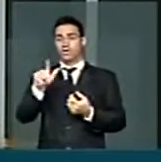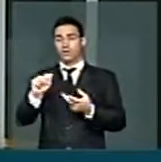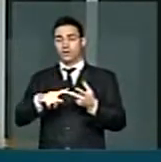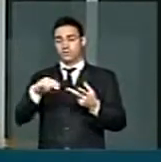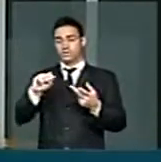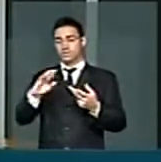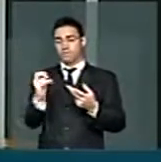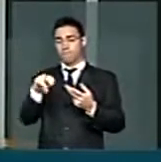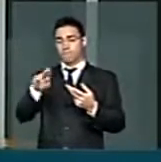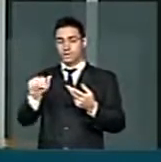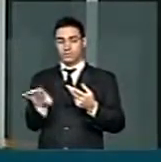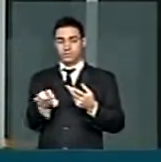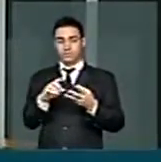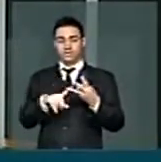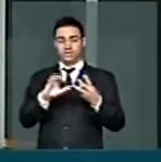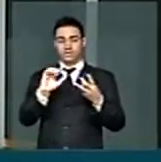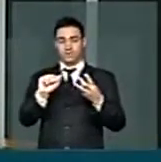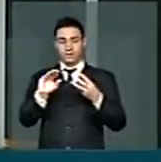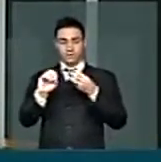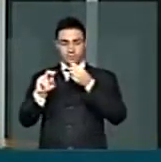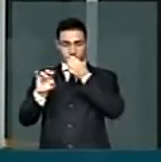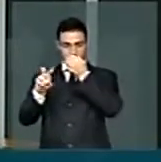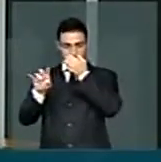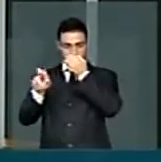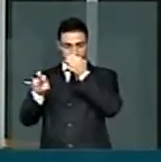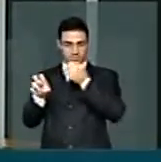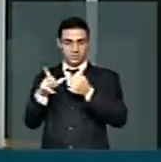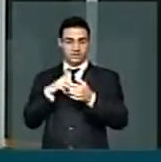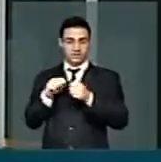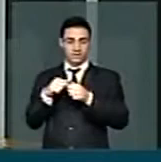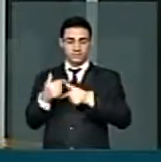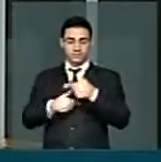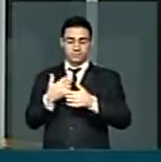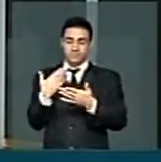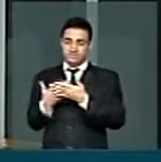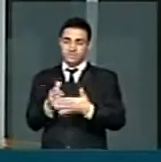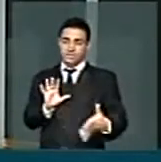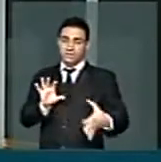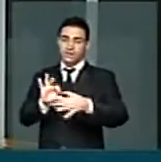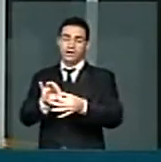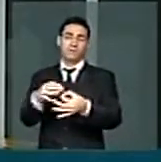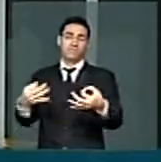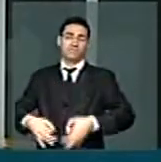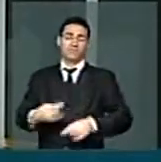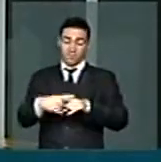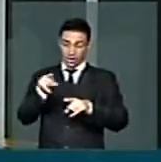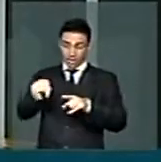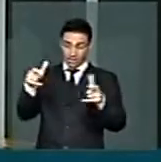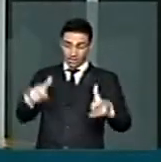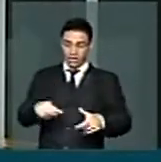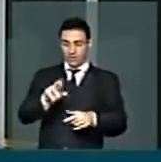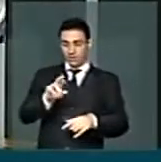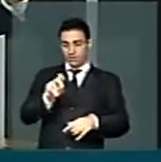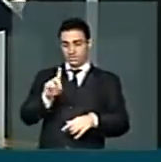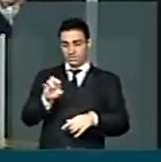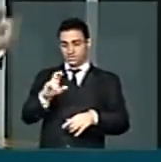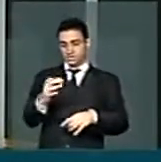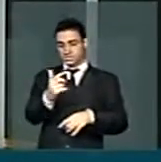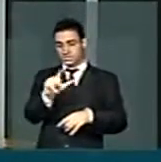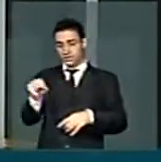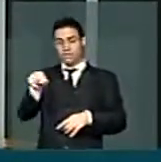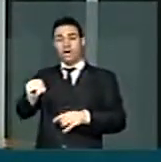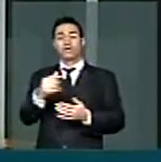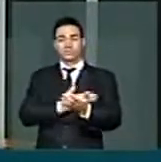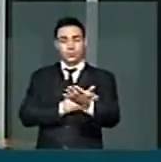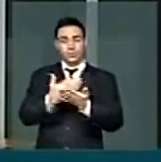Moçambique, Cabo Verde, enfim, numa integração perfeita, porque foi em Redenção, como já destaquei, que ali se